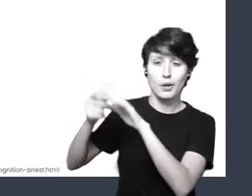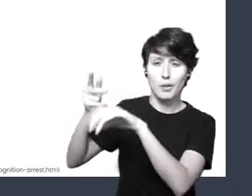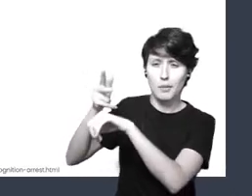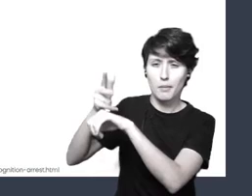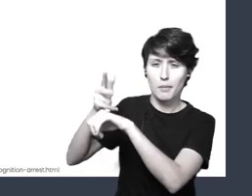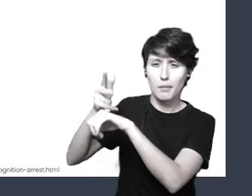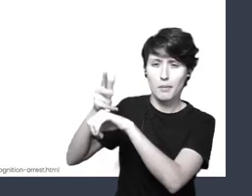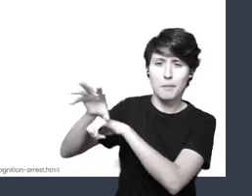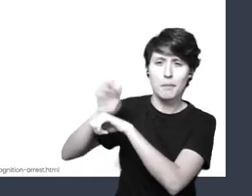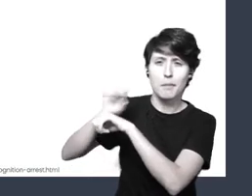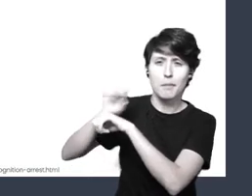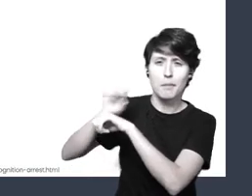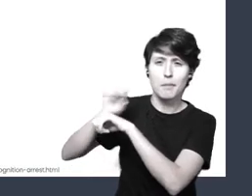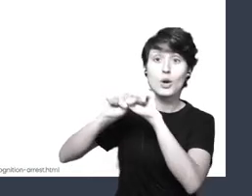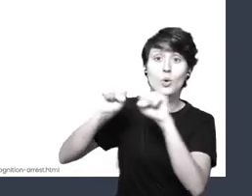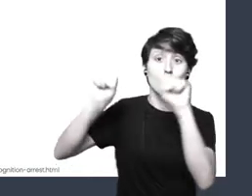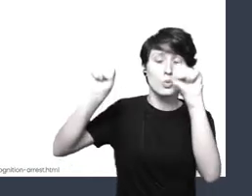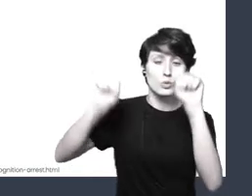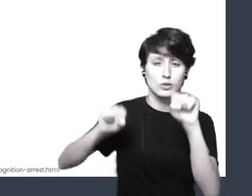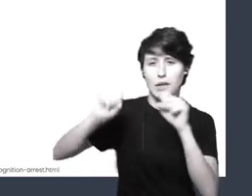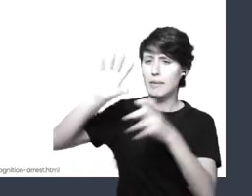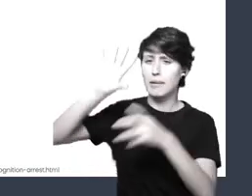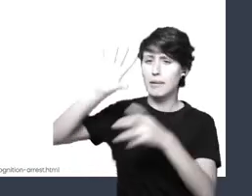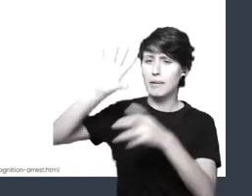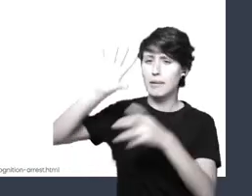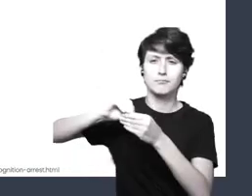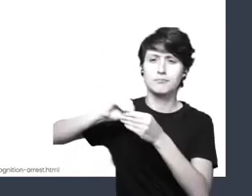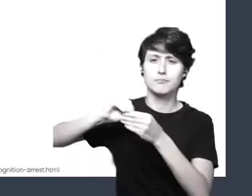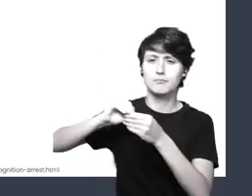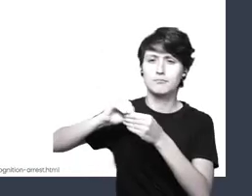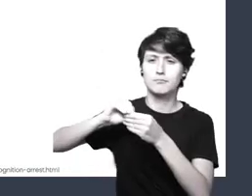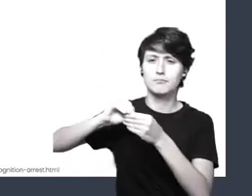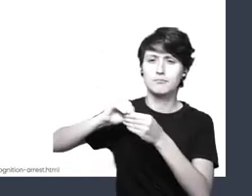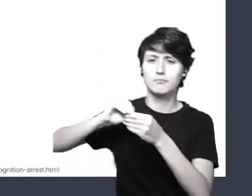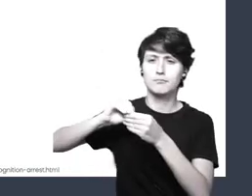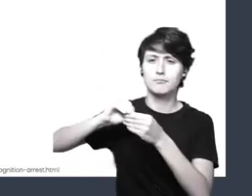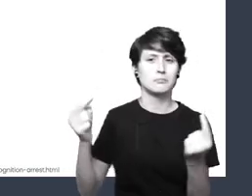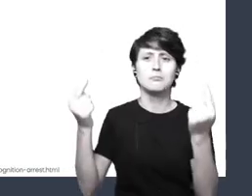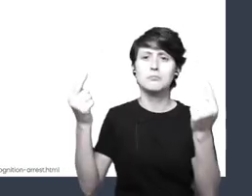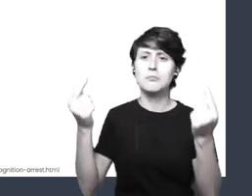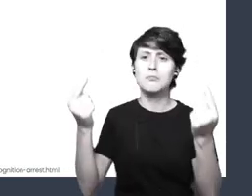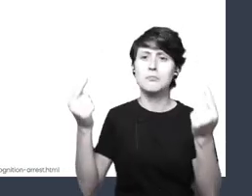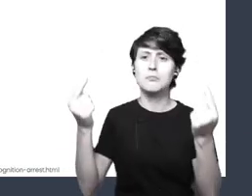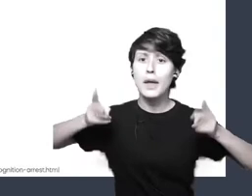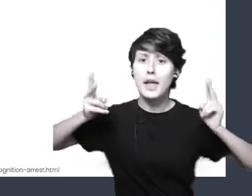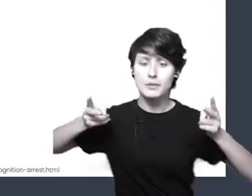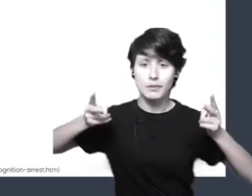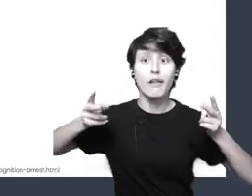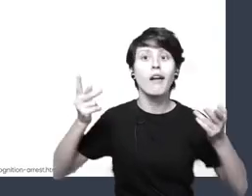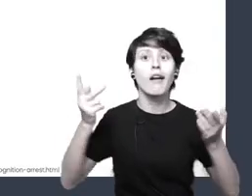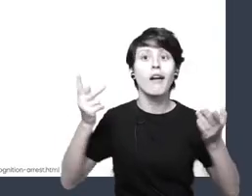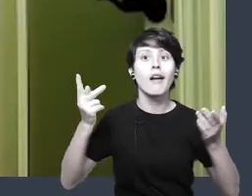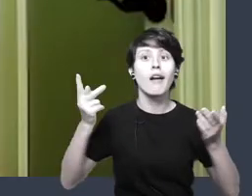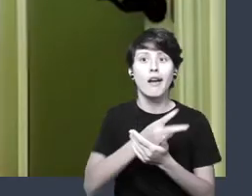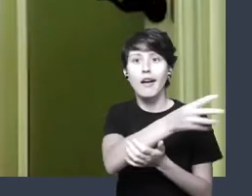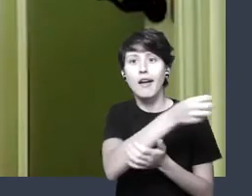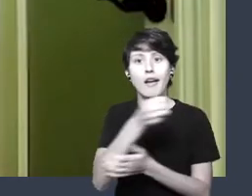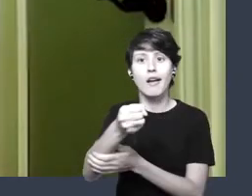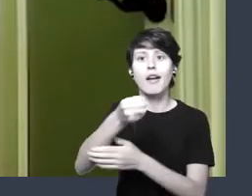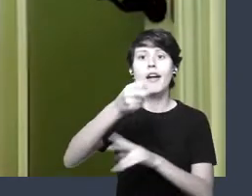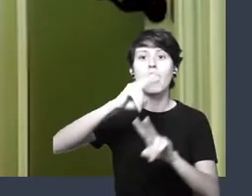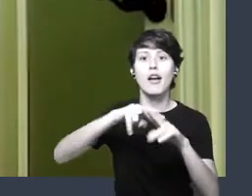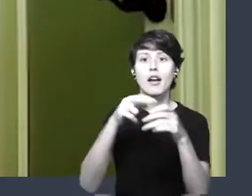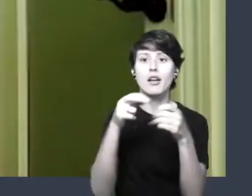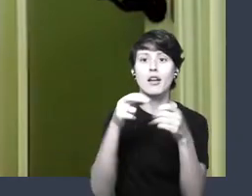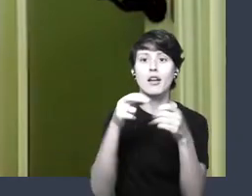E esse sistema ele concluiu que essas duas pessoas eram a mesma pessoa, o que ocasionou a prisão desse homem. Um